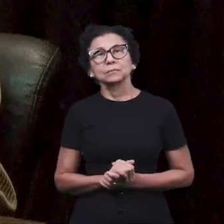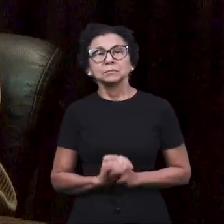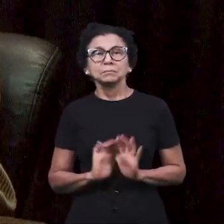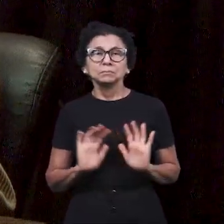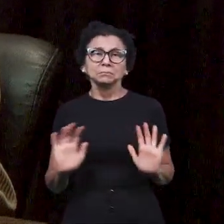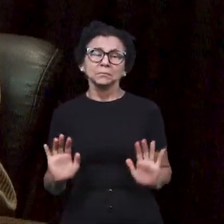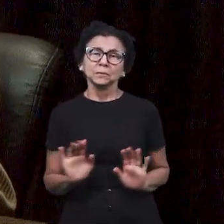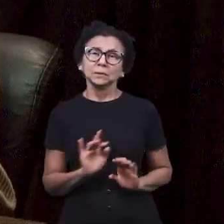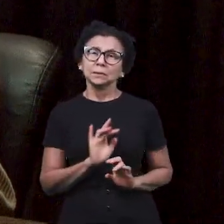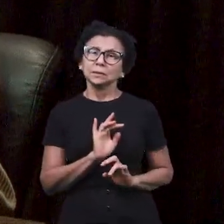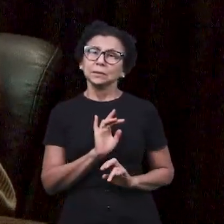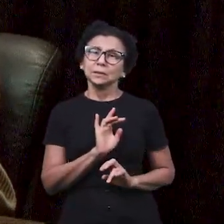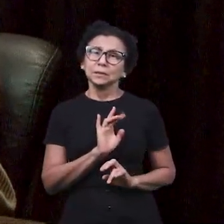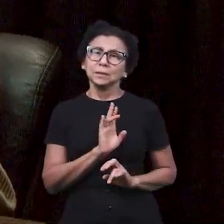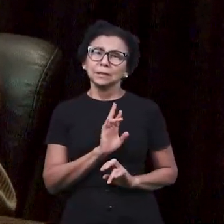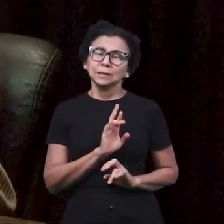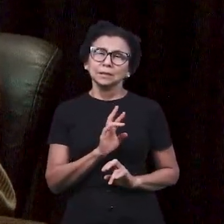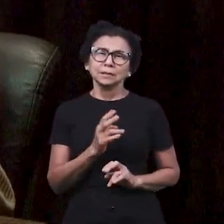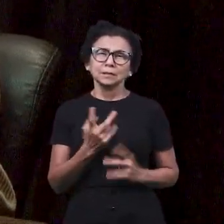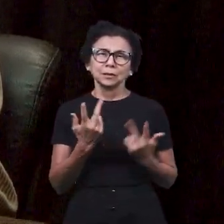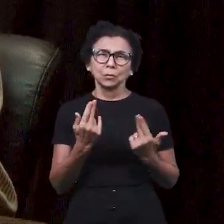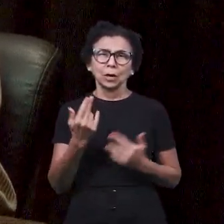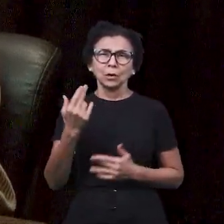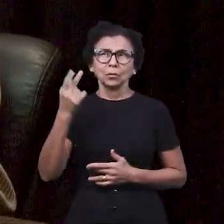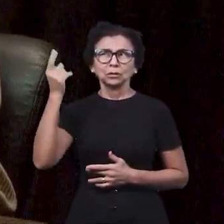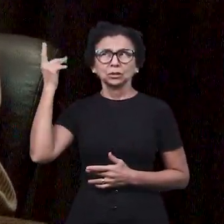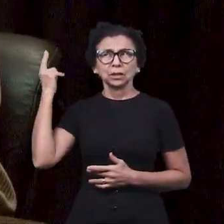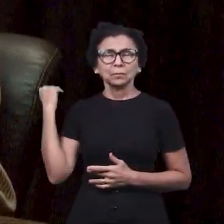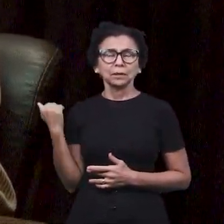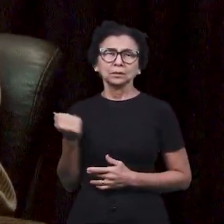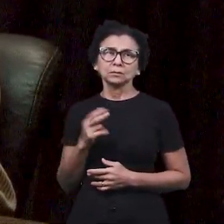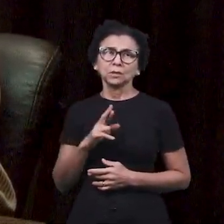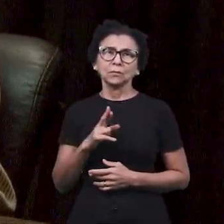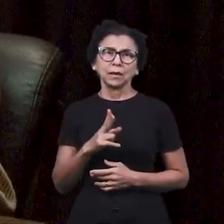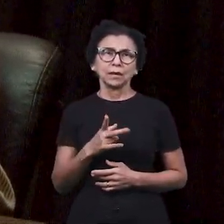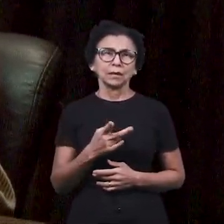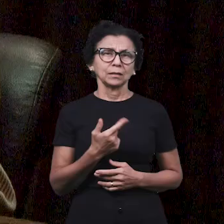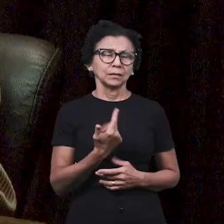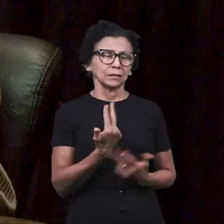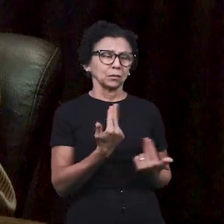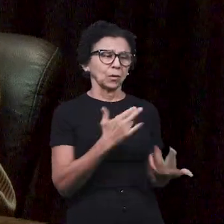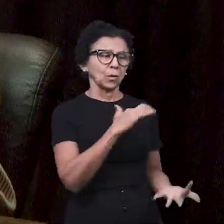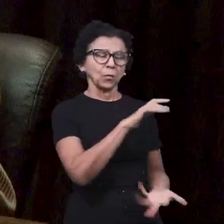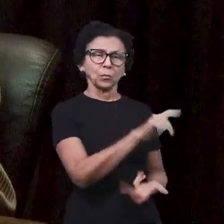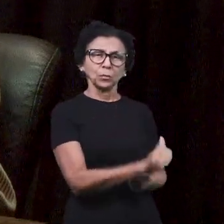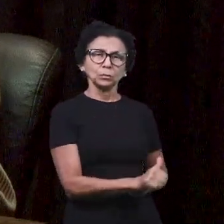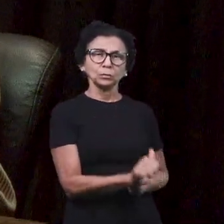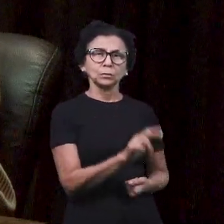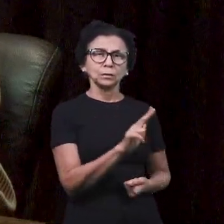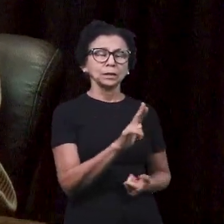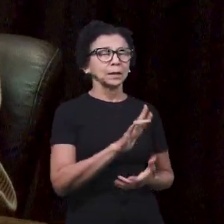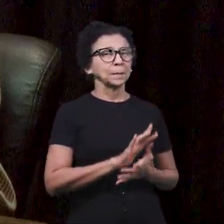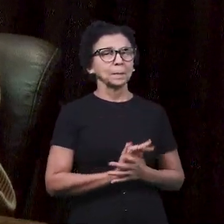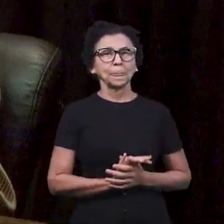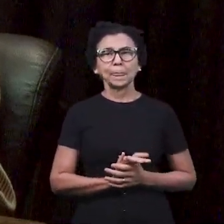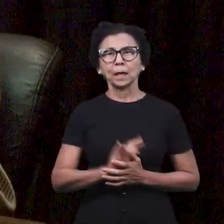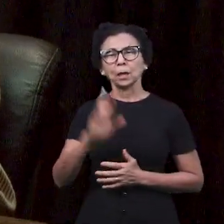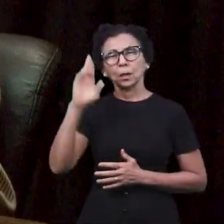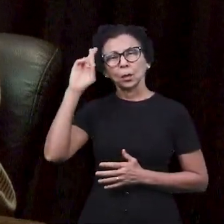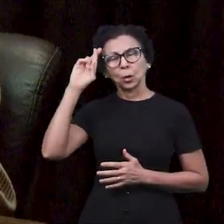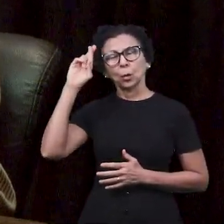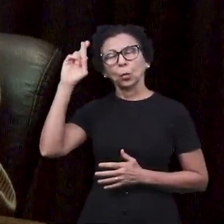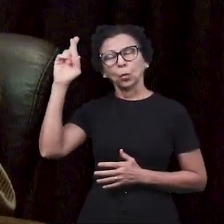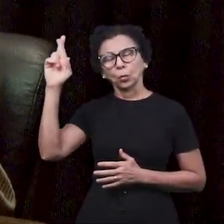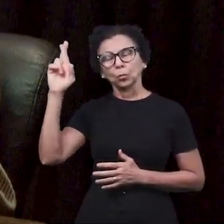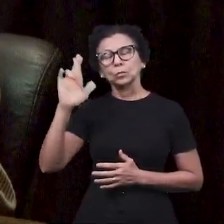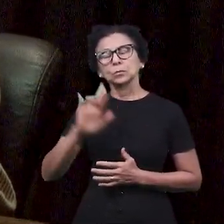não é nem como antigamente e nem como no mundo. O namoro na obra, ele é na direção do Senhor.